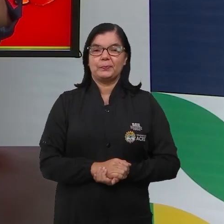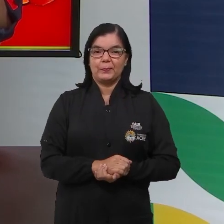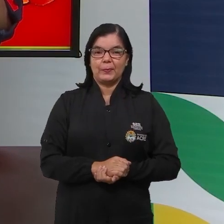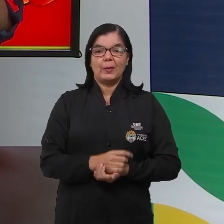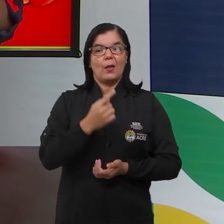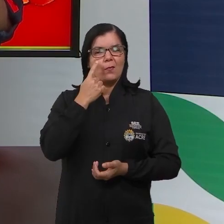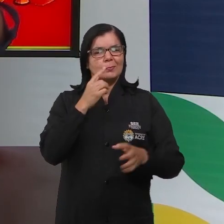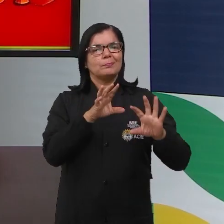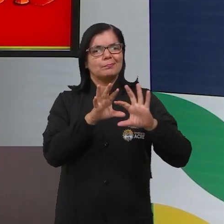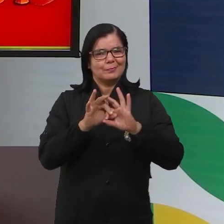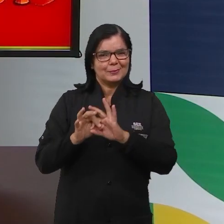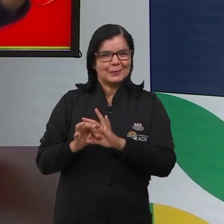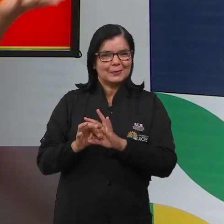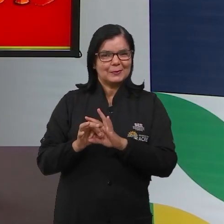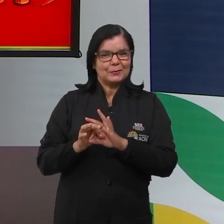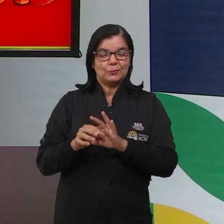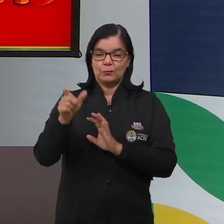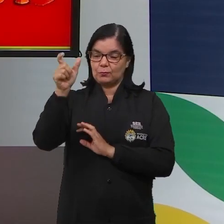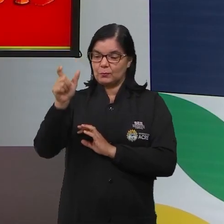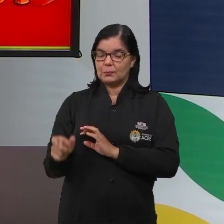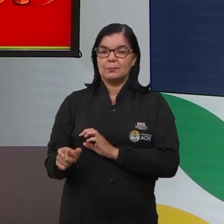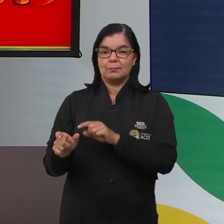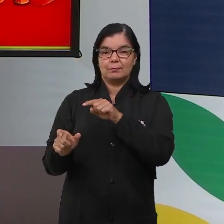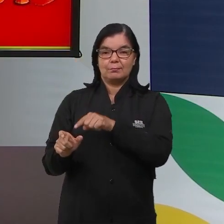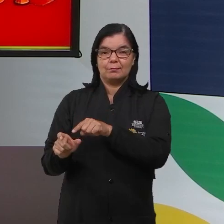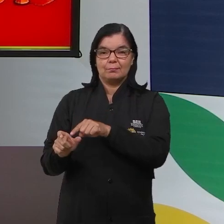vamos contextualizar? De um lado,